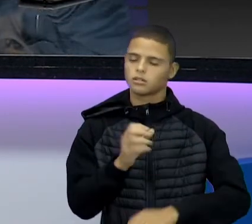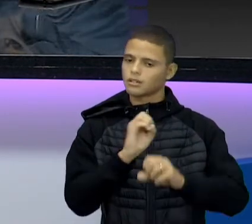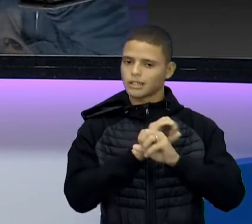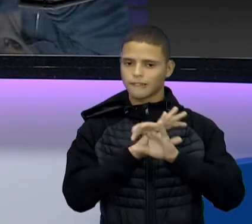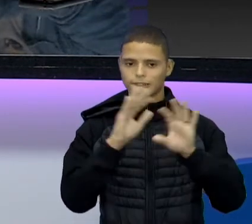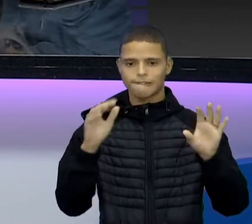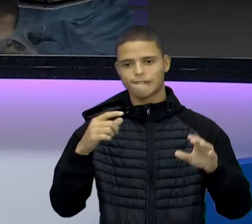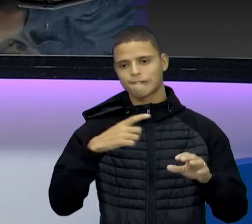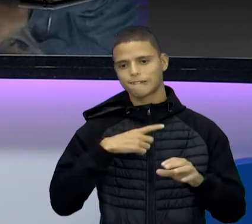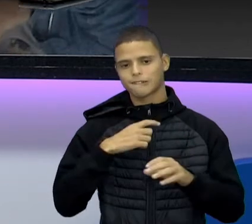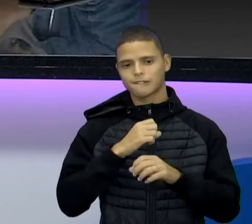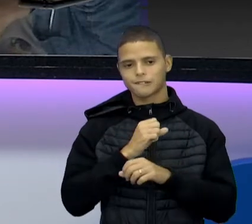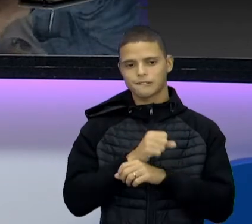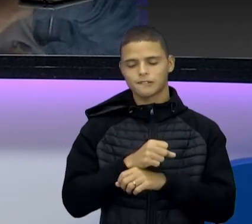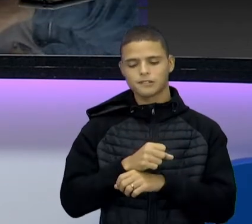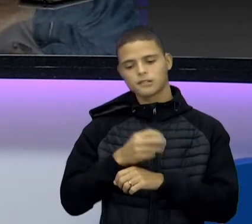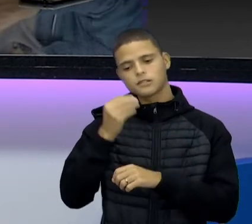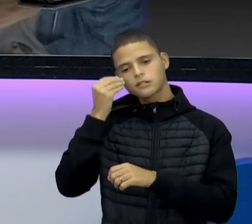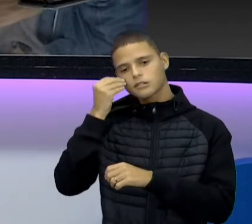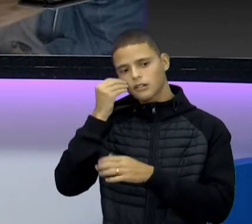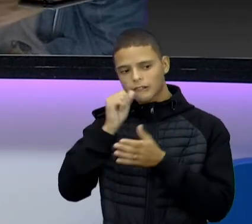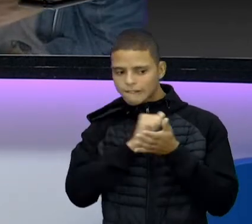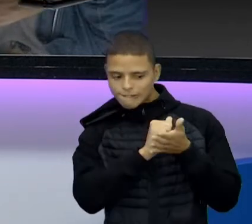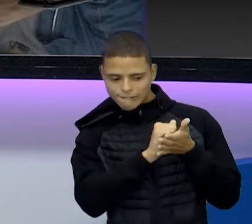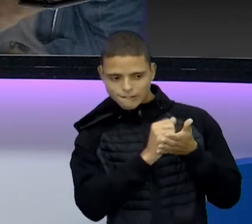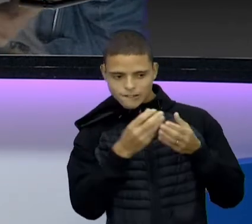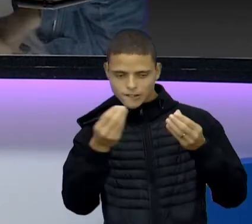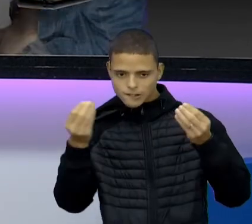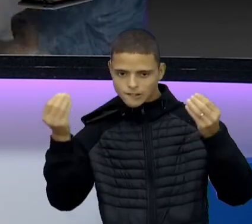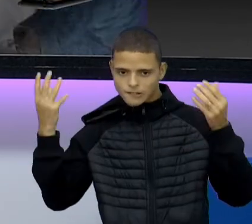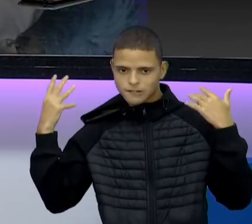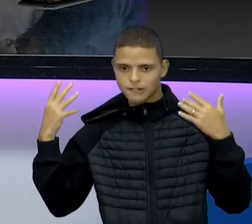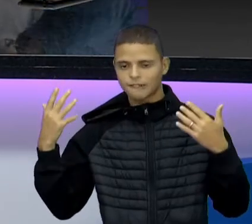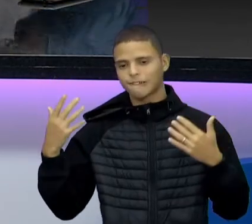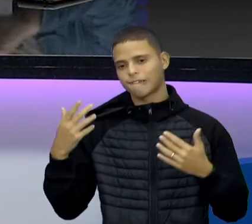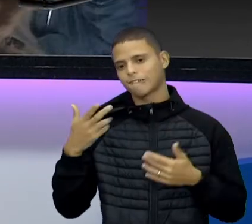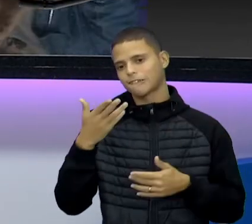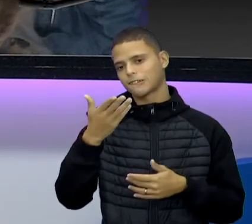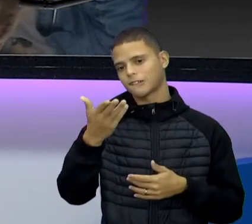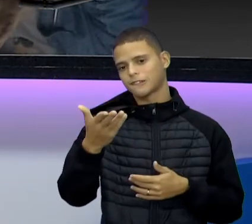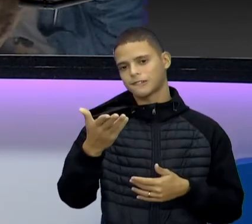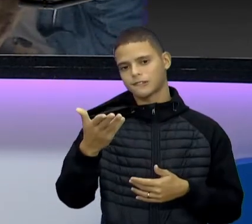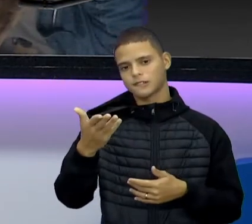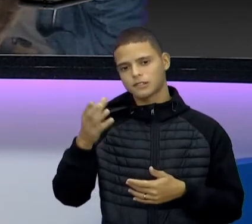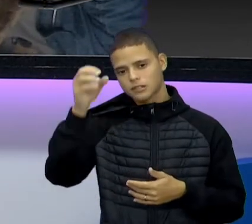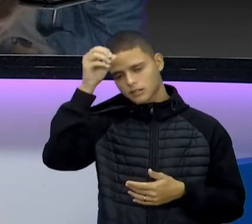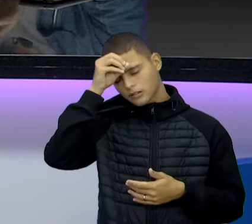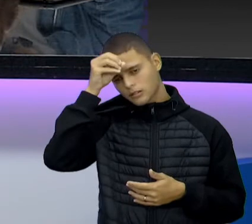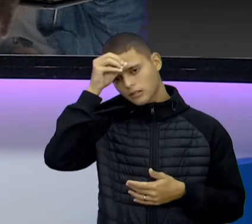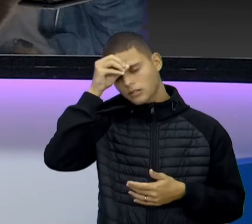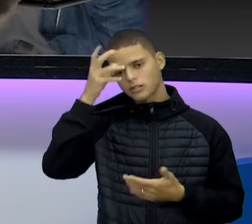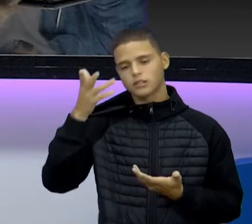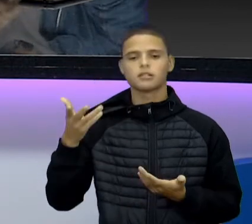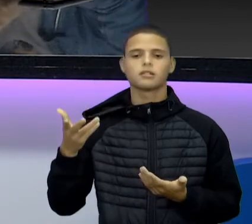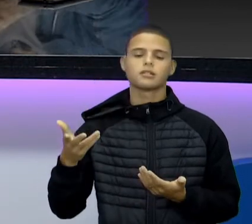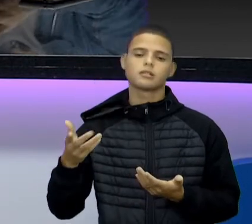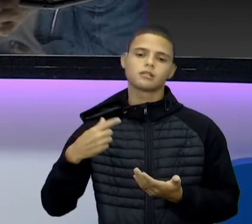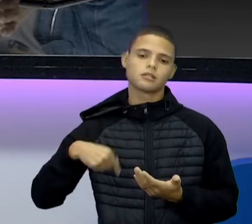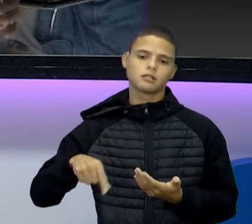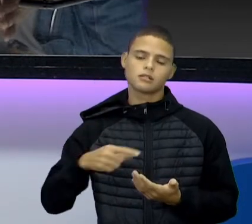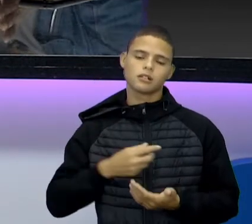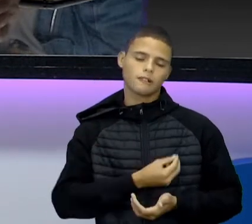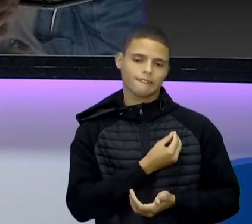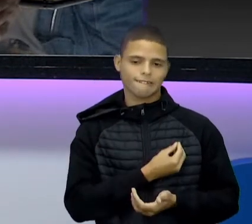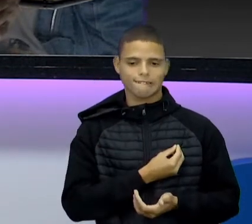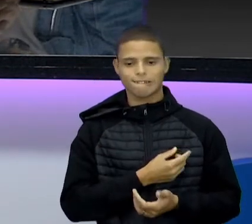que existe aí um apagamento, inclusive, para reforçar a sua, entre aspas, ignorância, né? Então a gente vive